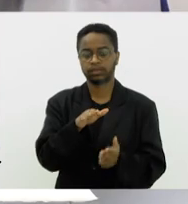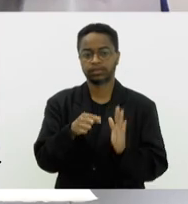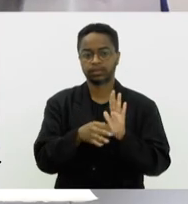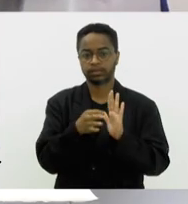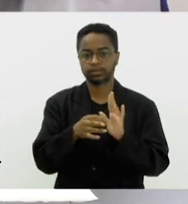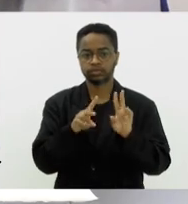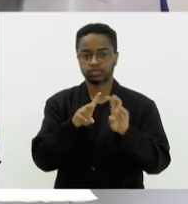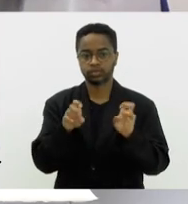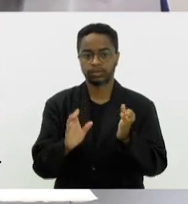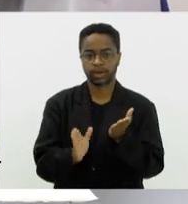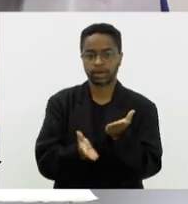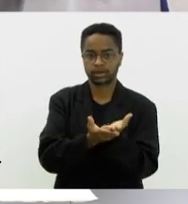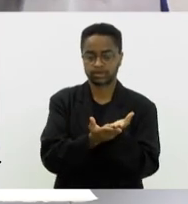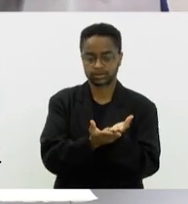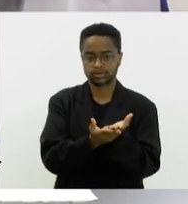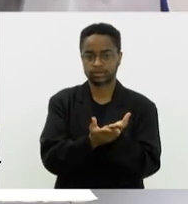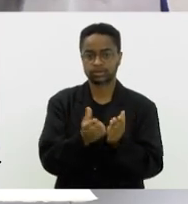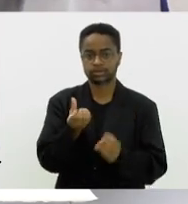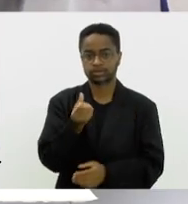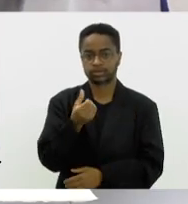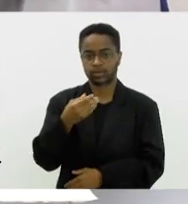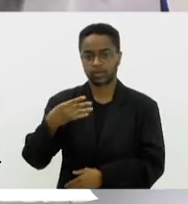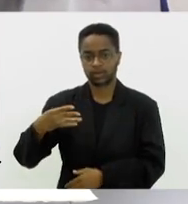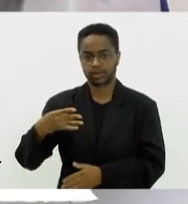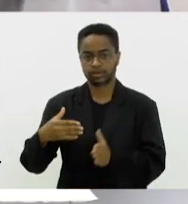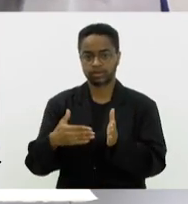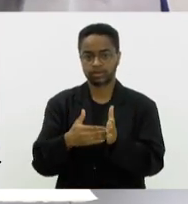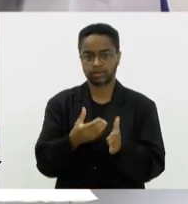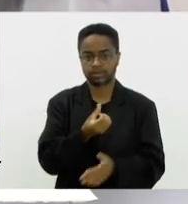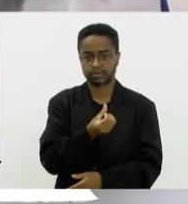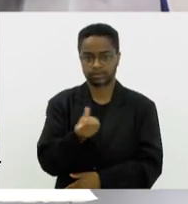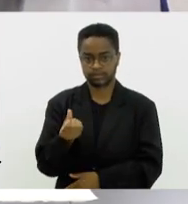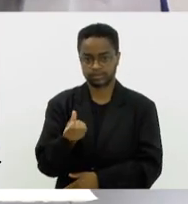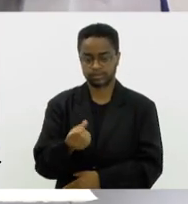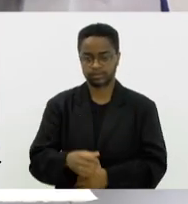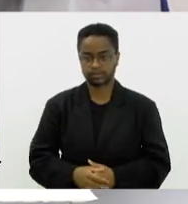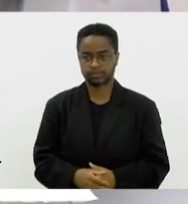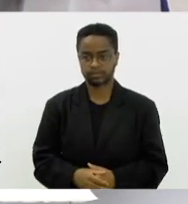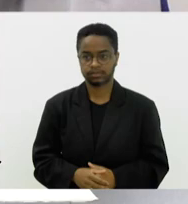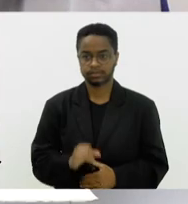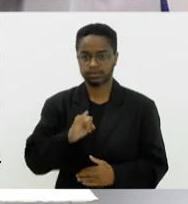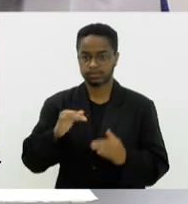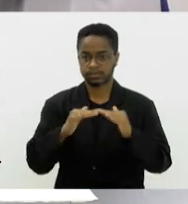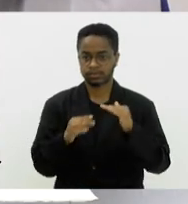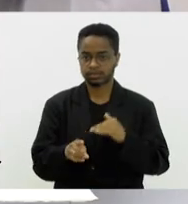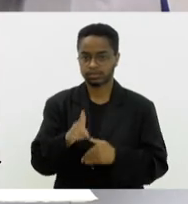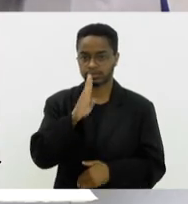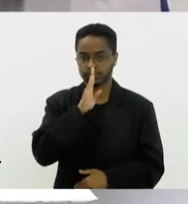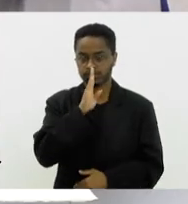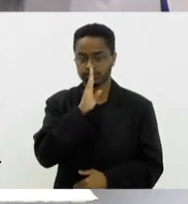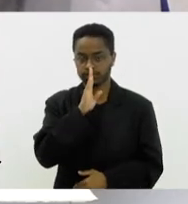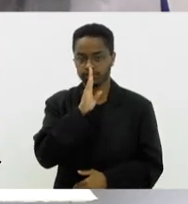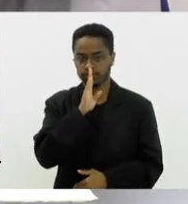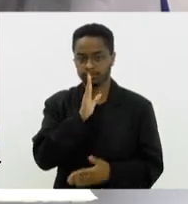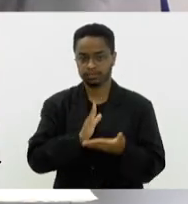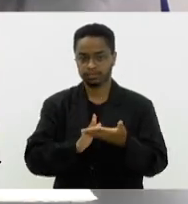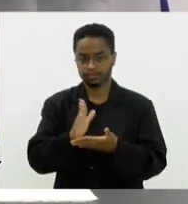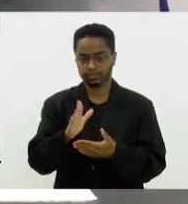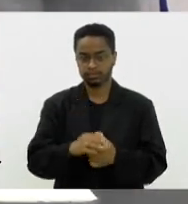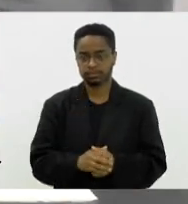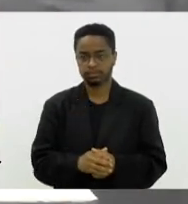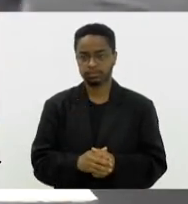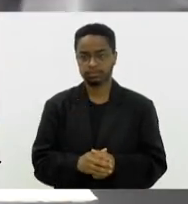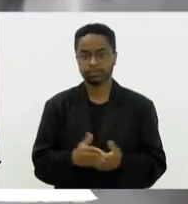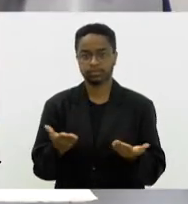sobre anexação, que é do 64 ao 66. Senhores que aprovam a votação em bloco, permaneçam como estão, aprovados,